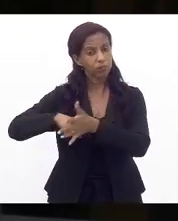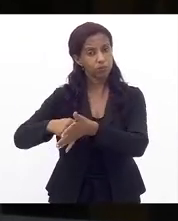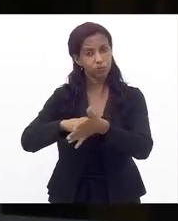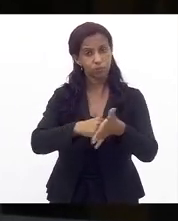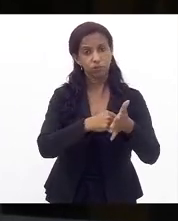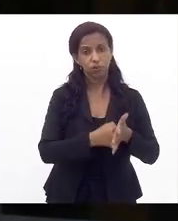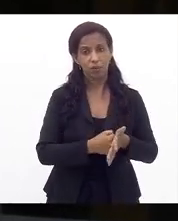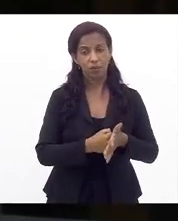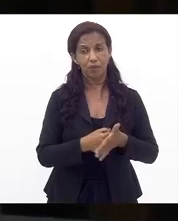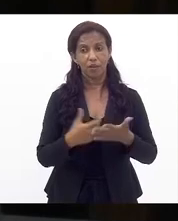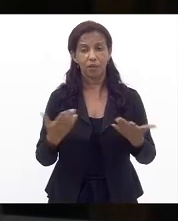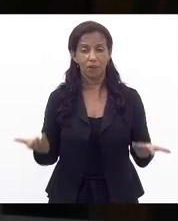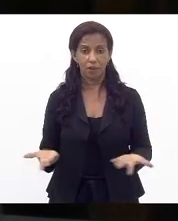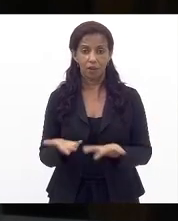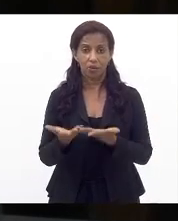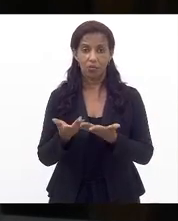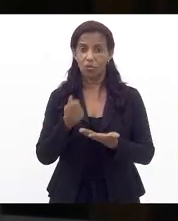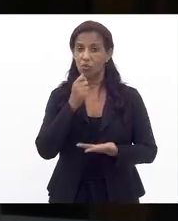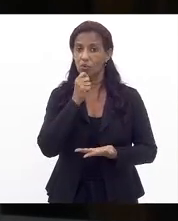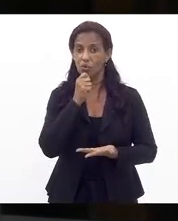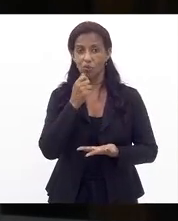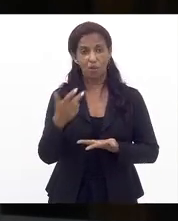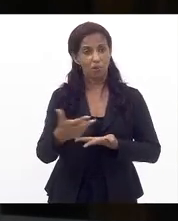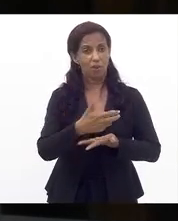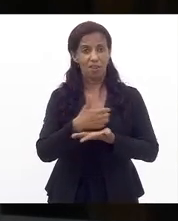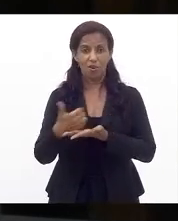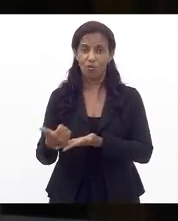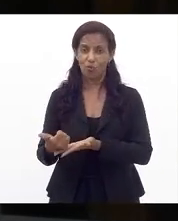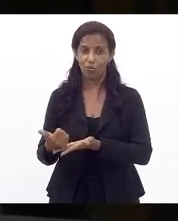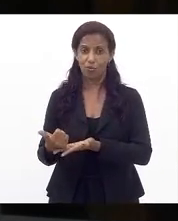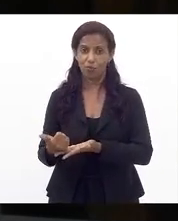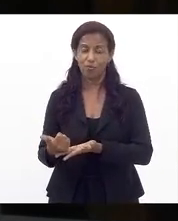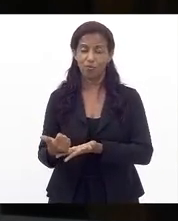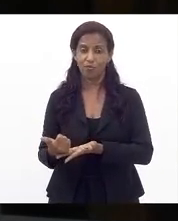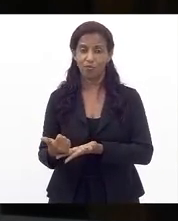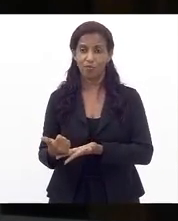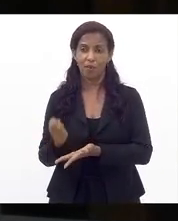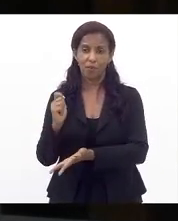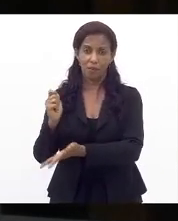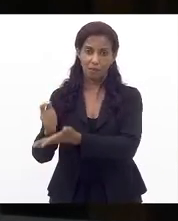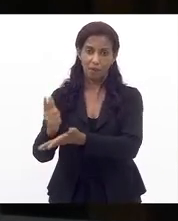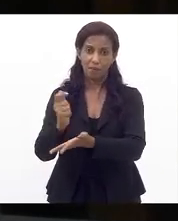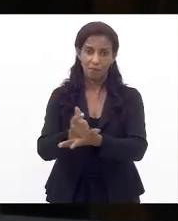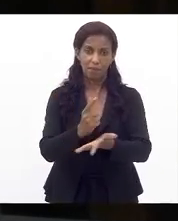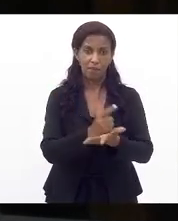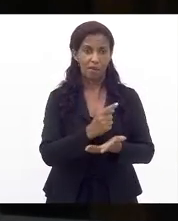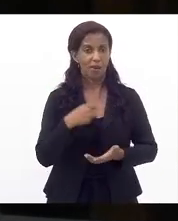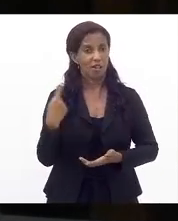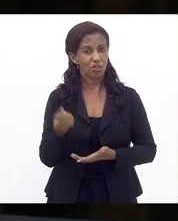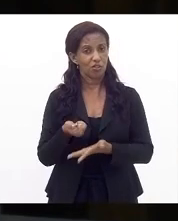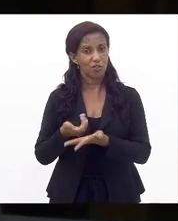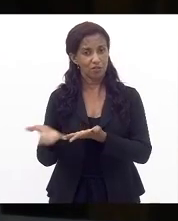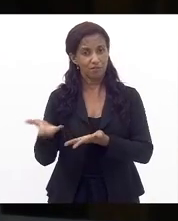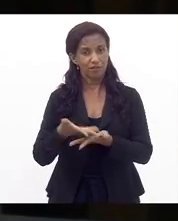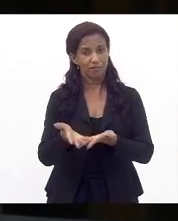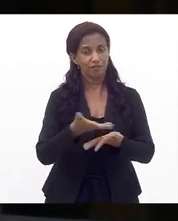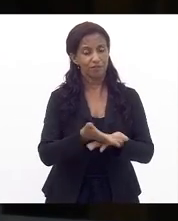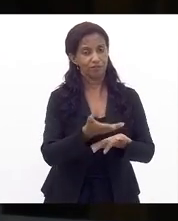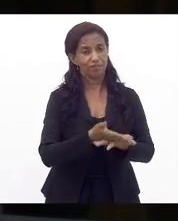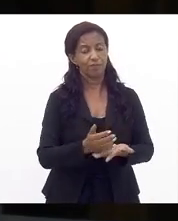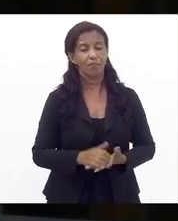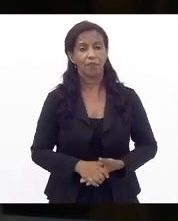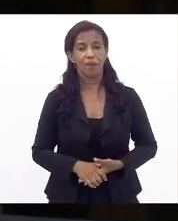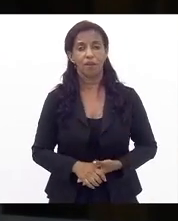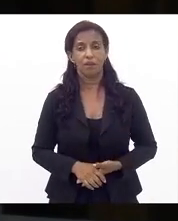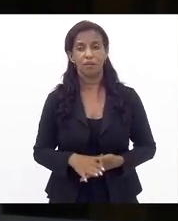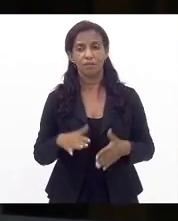E com isso não temos os recursos suficientes para apagar as nossas despesas pagar a folha de